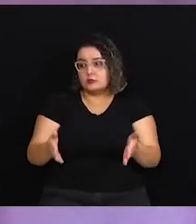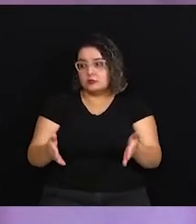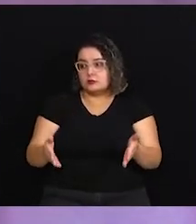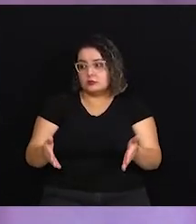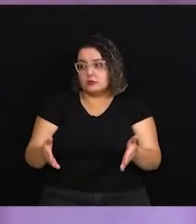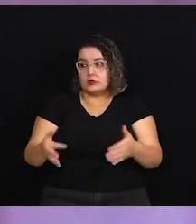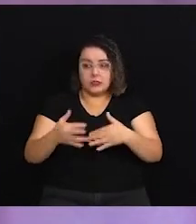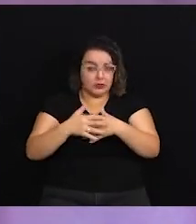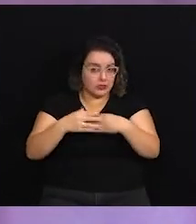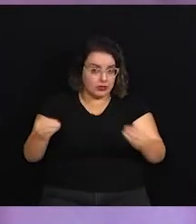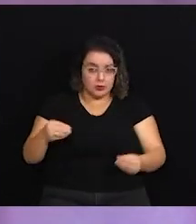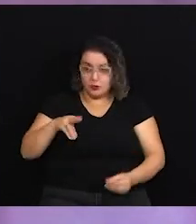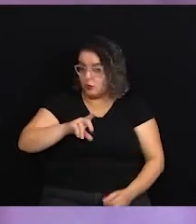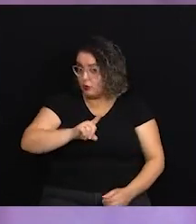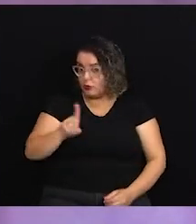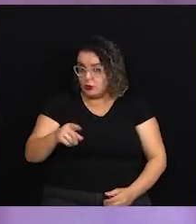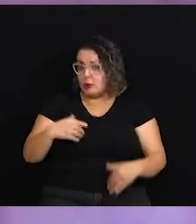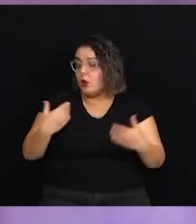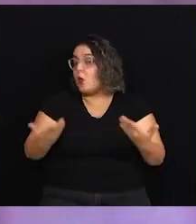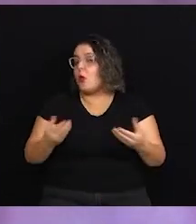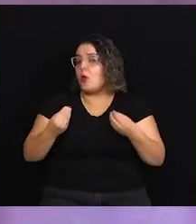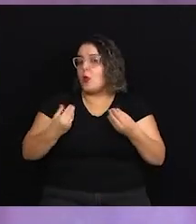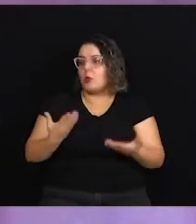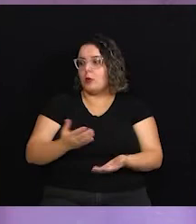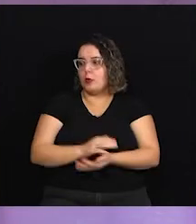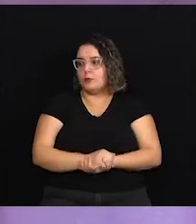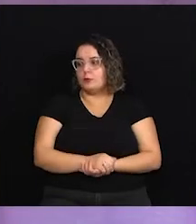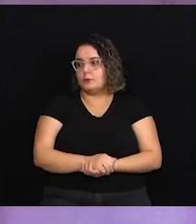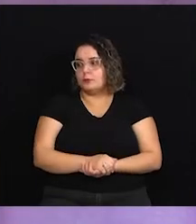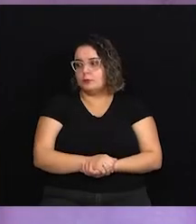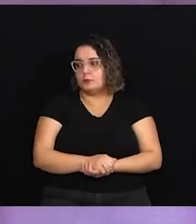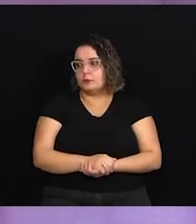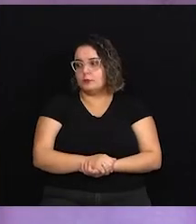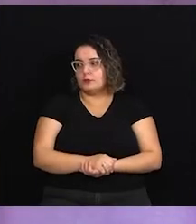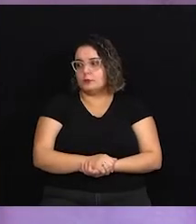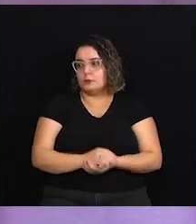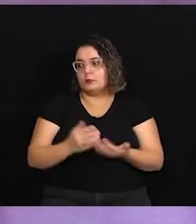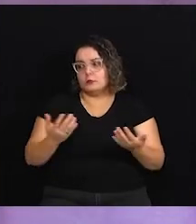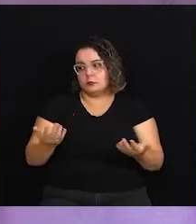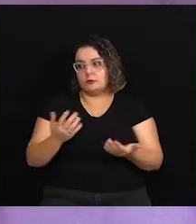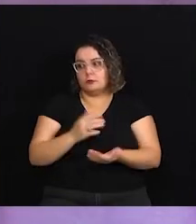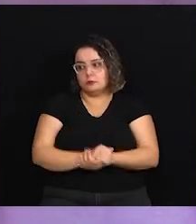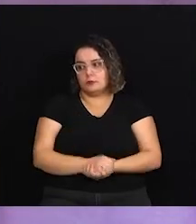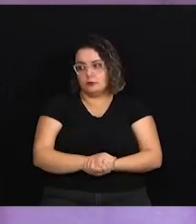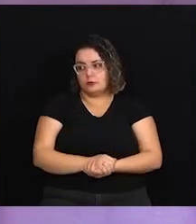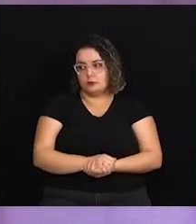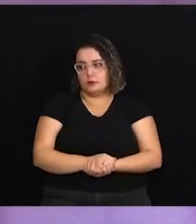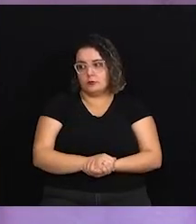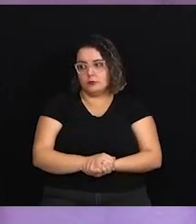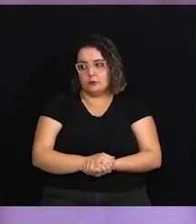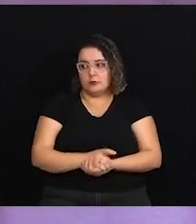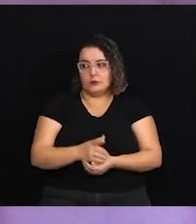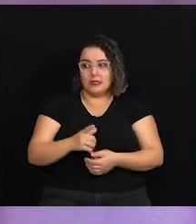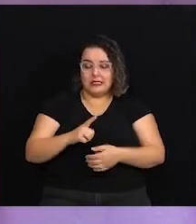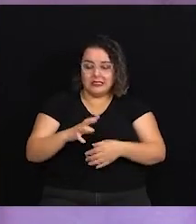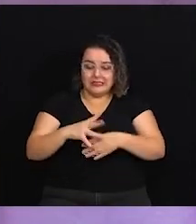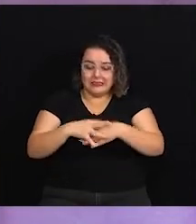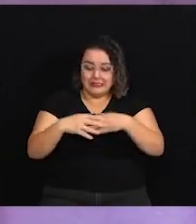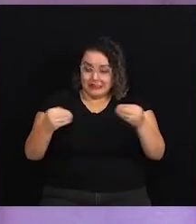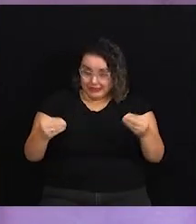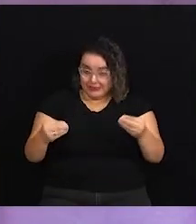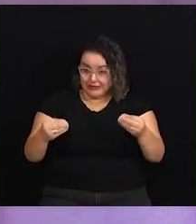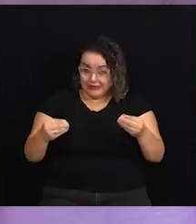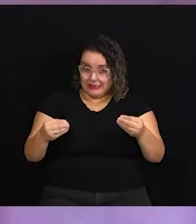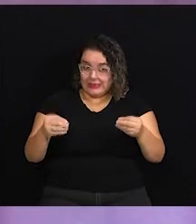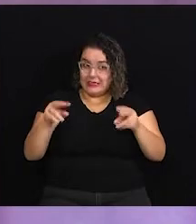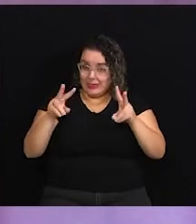período e tem cura ou não como que é a garantir o termo cura é um tema muito